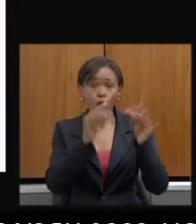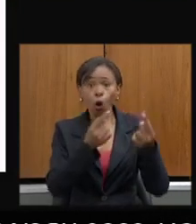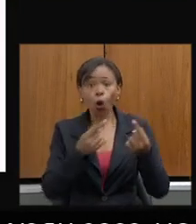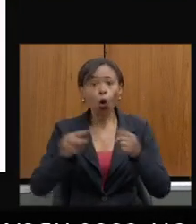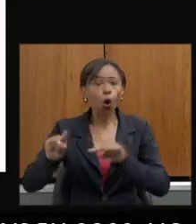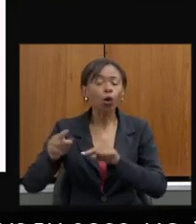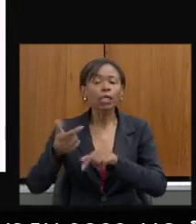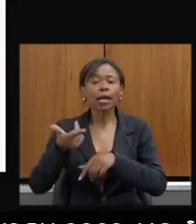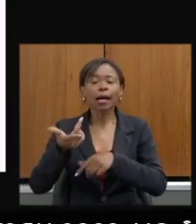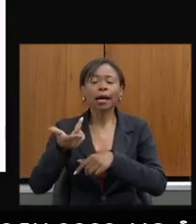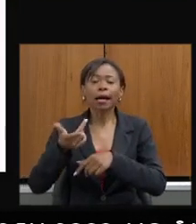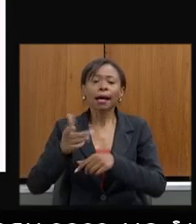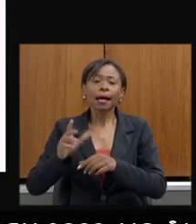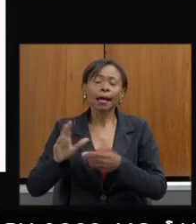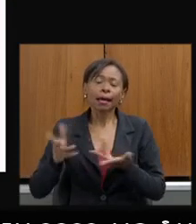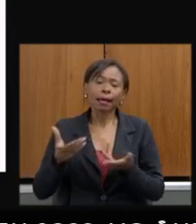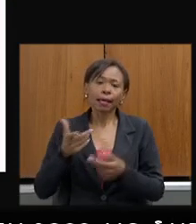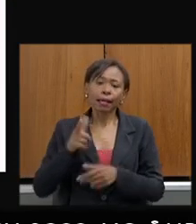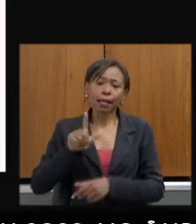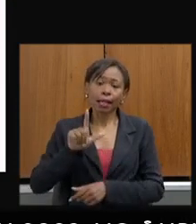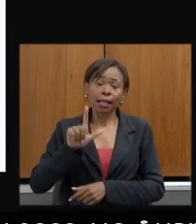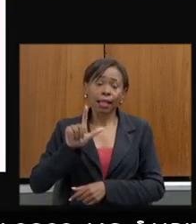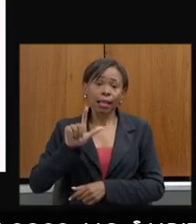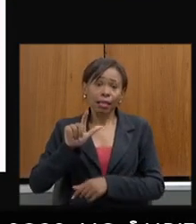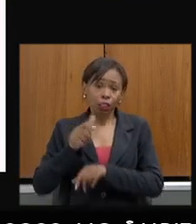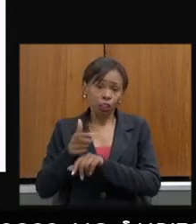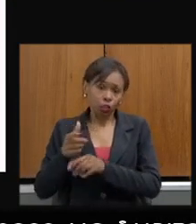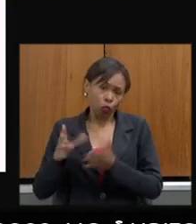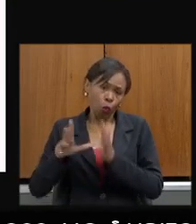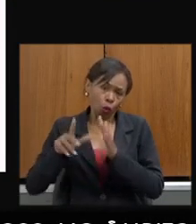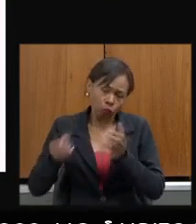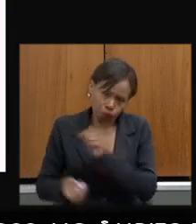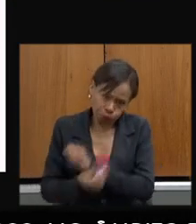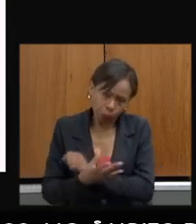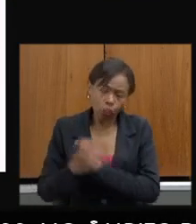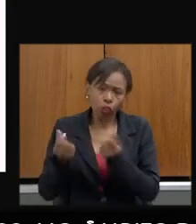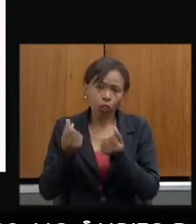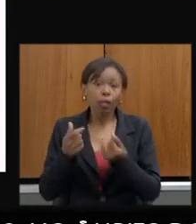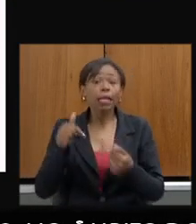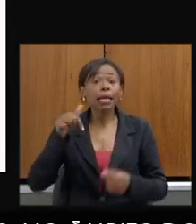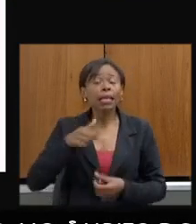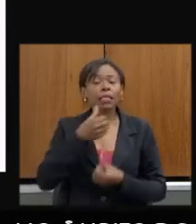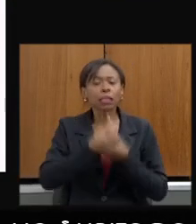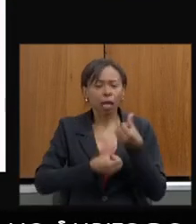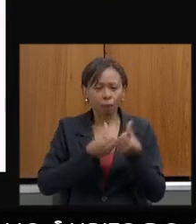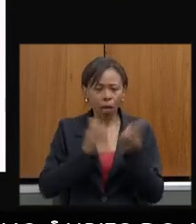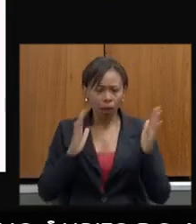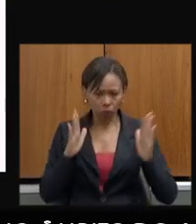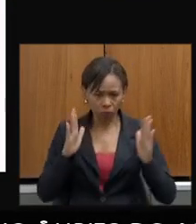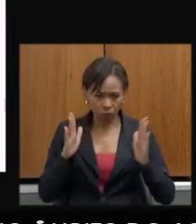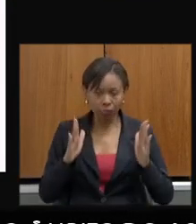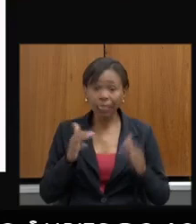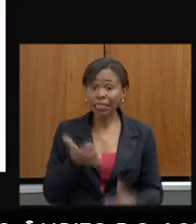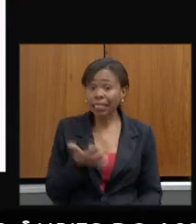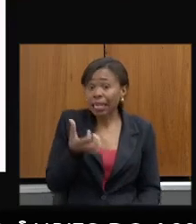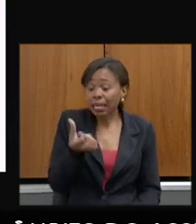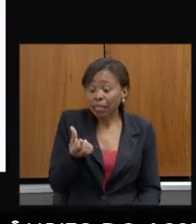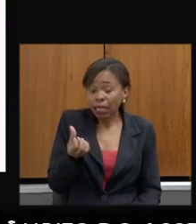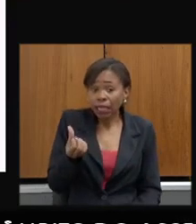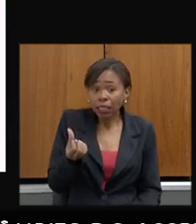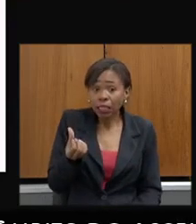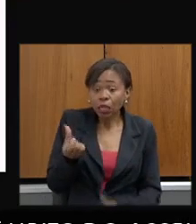dinheiro aqui nós tivemos ao longo desse semestre 16 novas unidades inauguradas